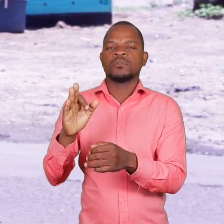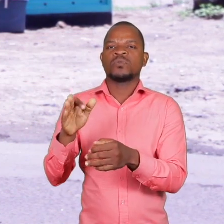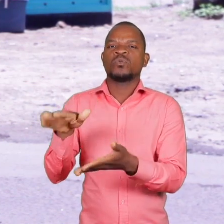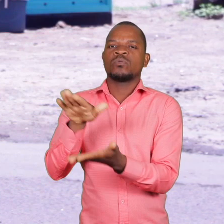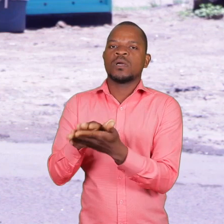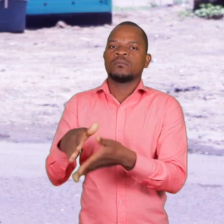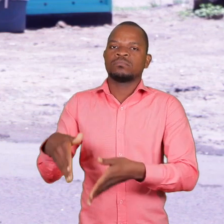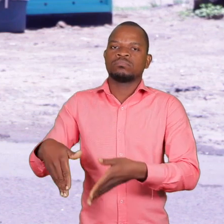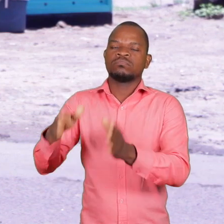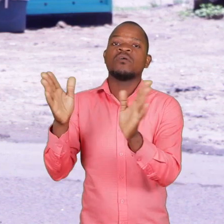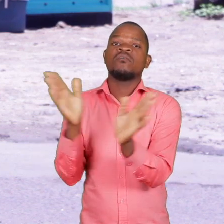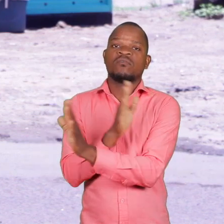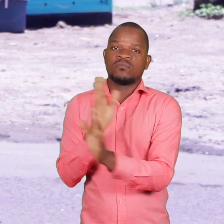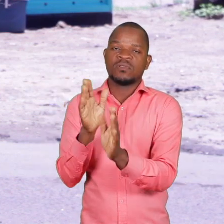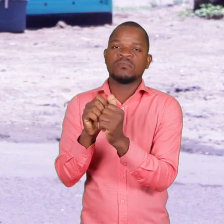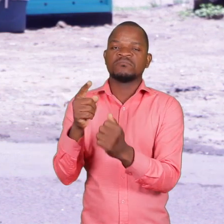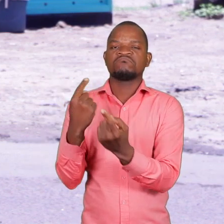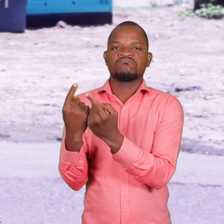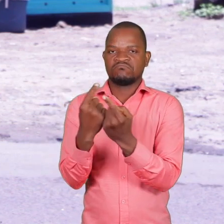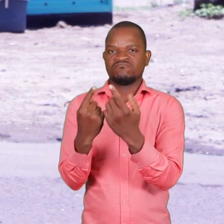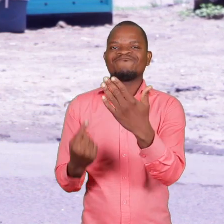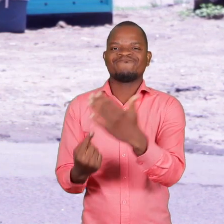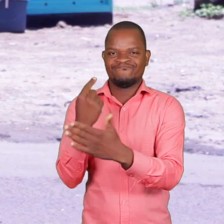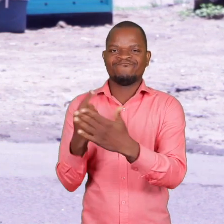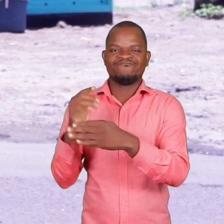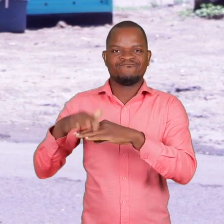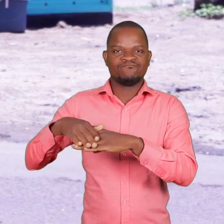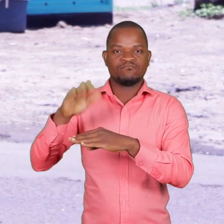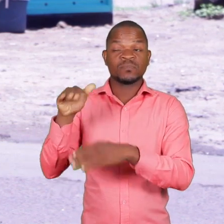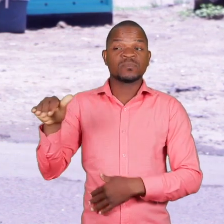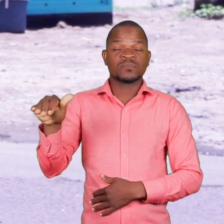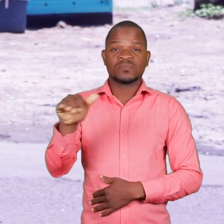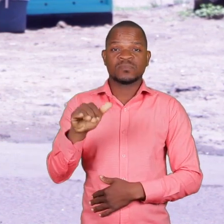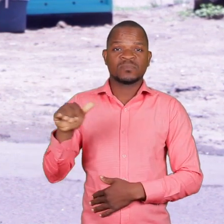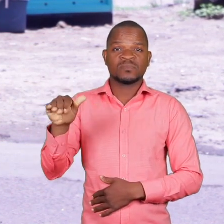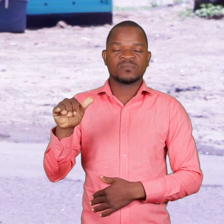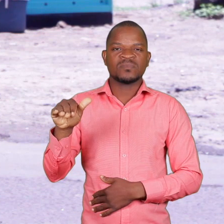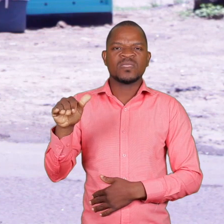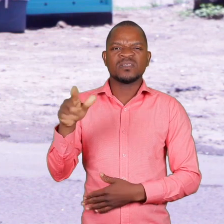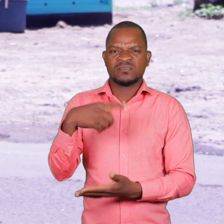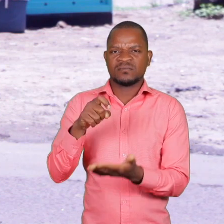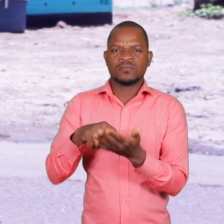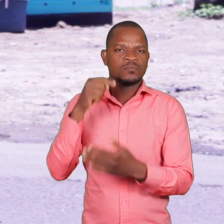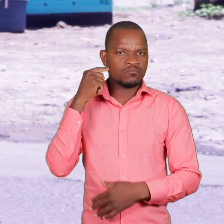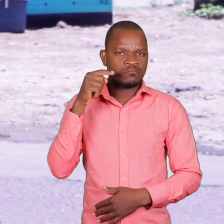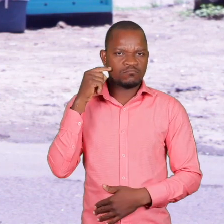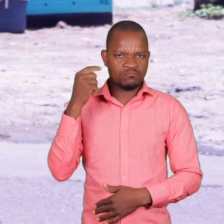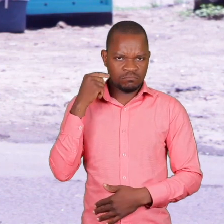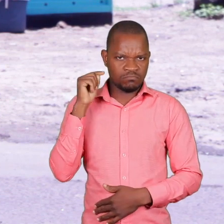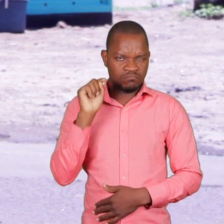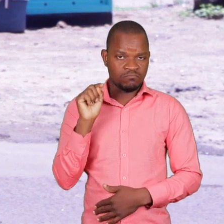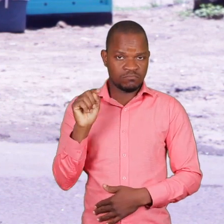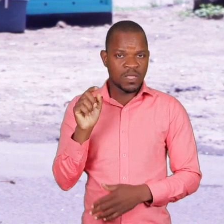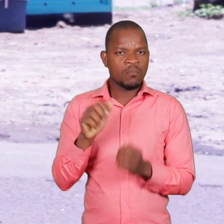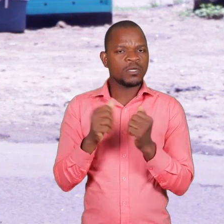praticarem o fecalismo a céu aberto. Esta é uma prática bastante comum no histórico bairro de Paquitiquete, na cidade de